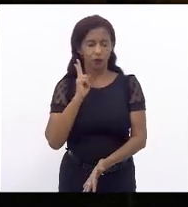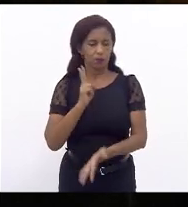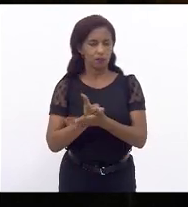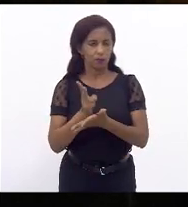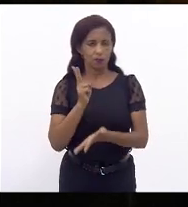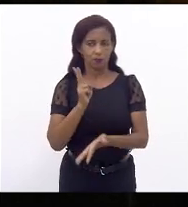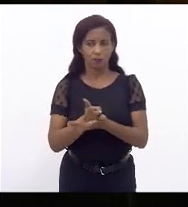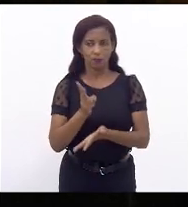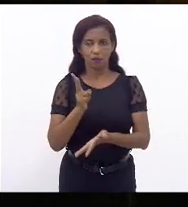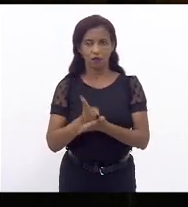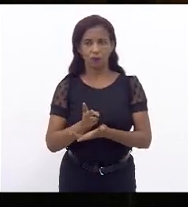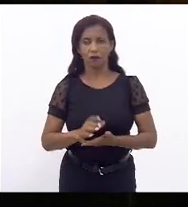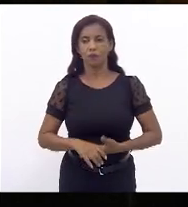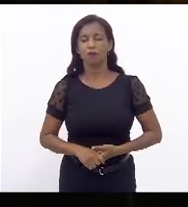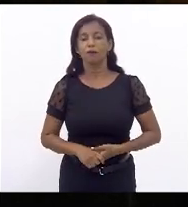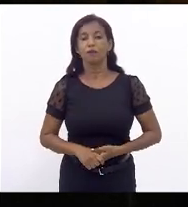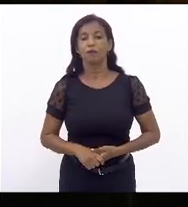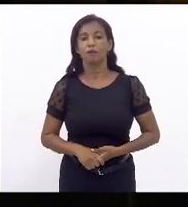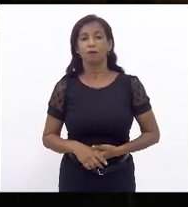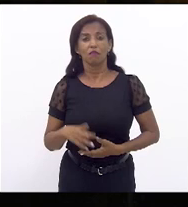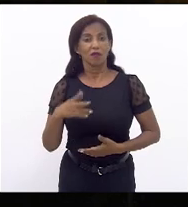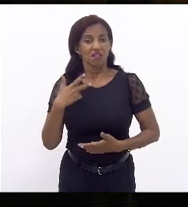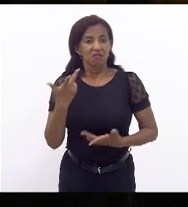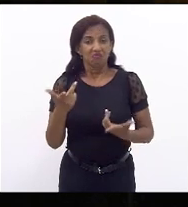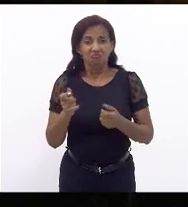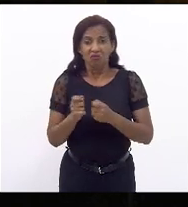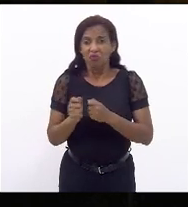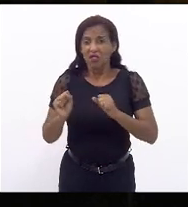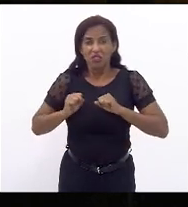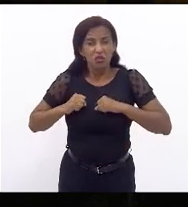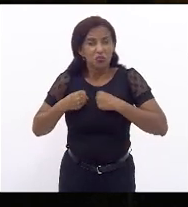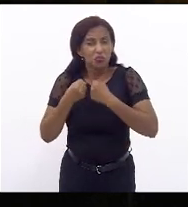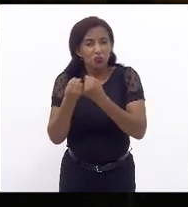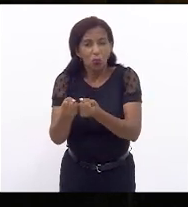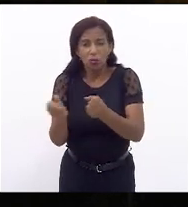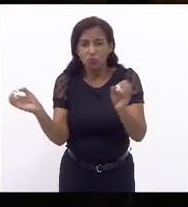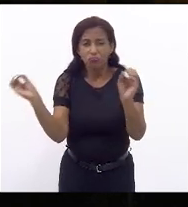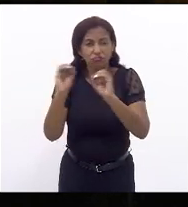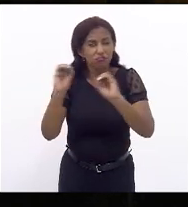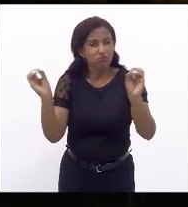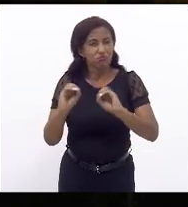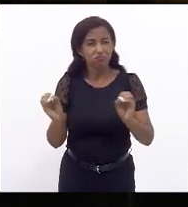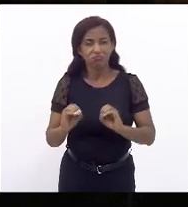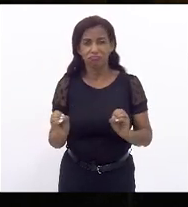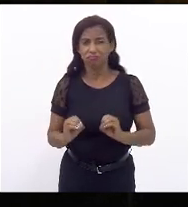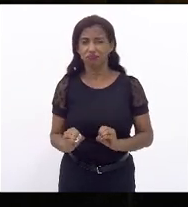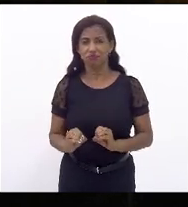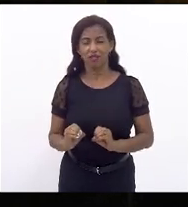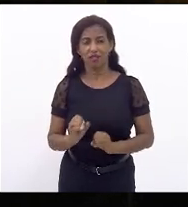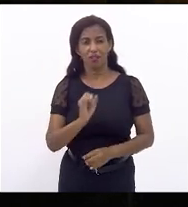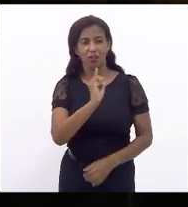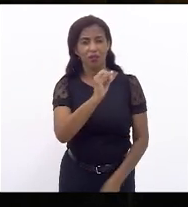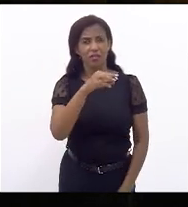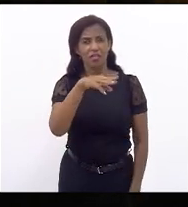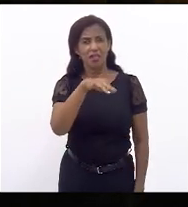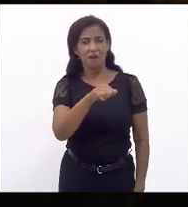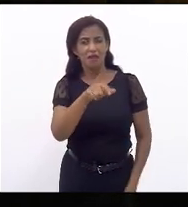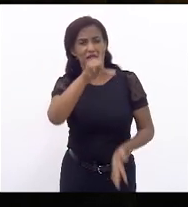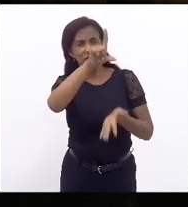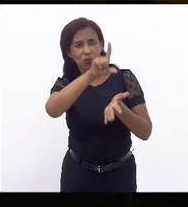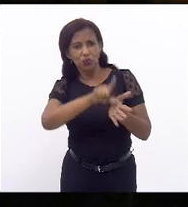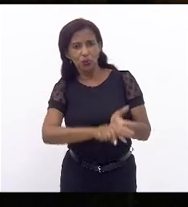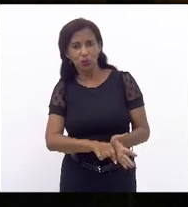sempre. Ele não faz nenhum esforço, nenhum, para baixar o ICMS aqui do nosso